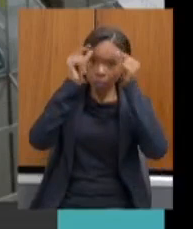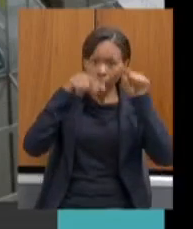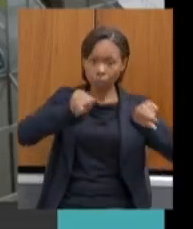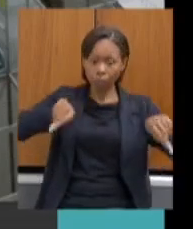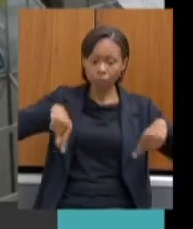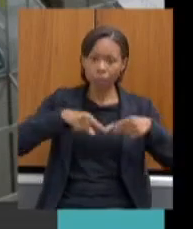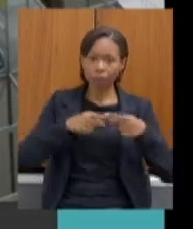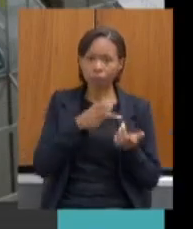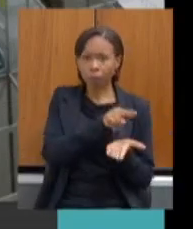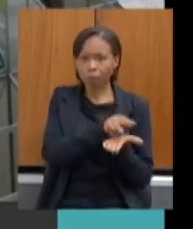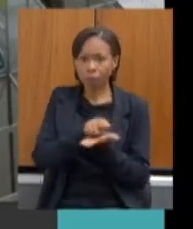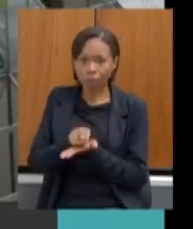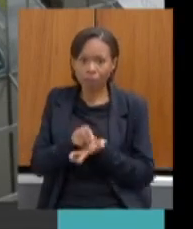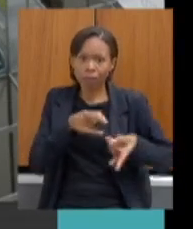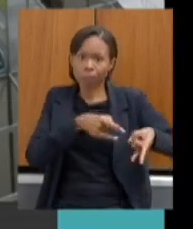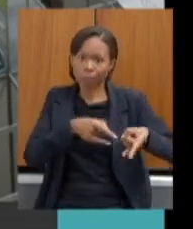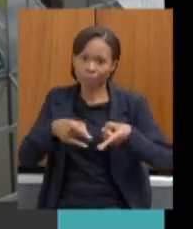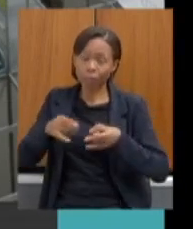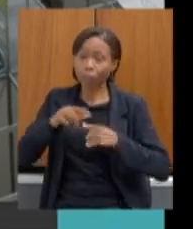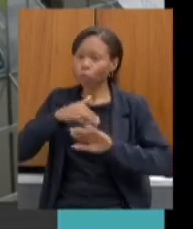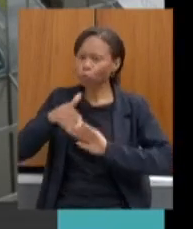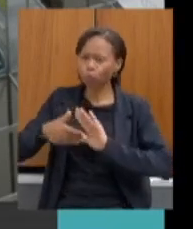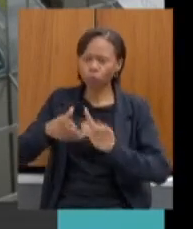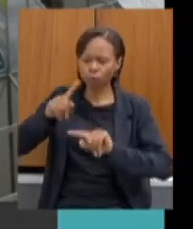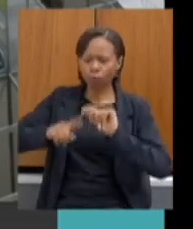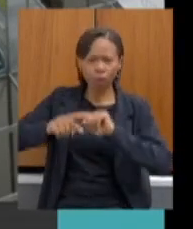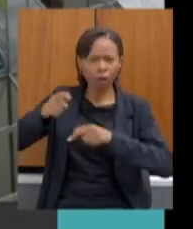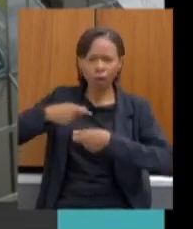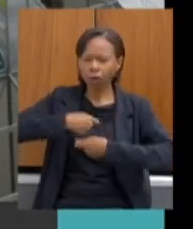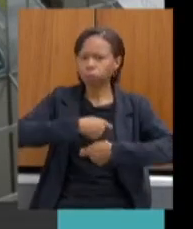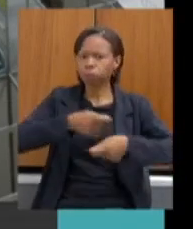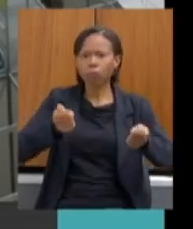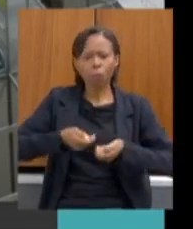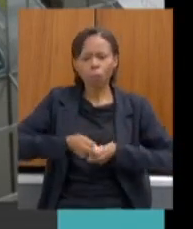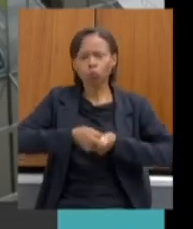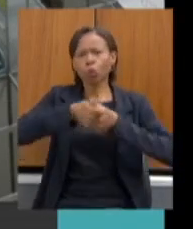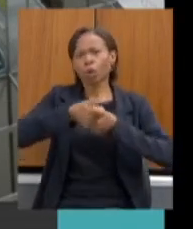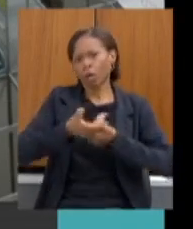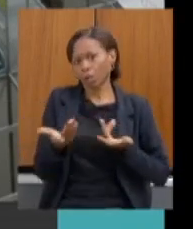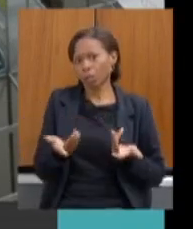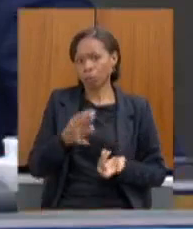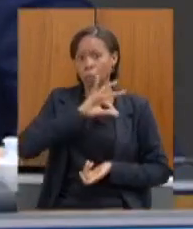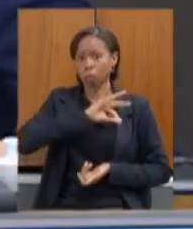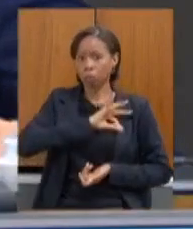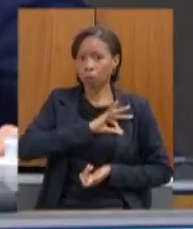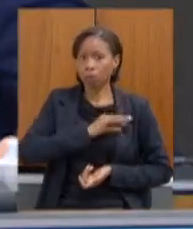como eu já disse, foram doados para a rede de Minas Gerais, seja da Polícia Militar, seja da FEMIG.